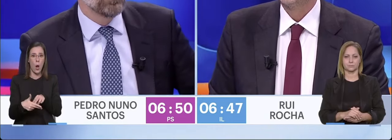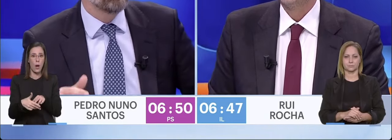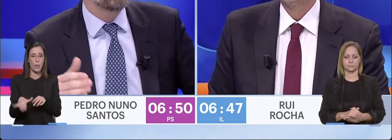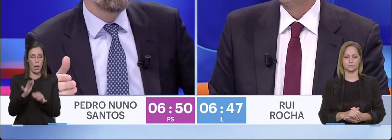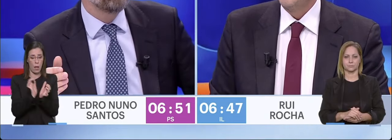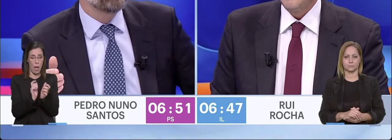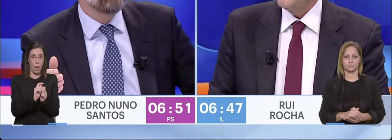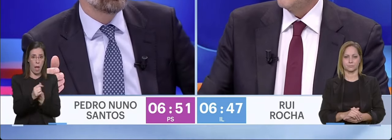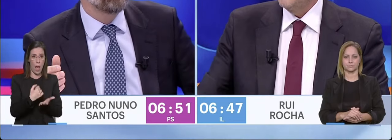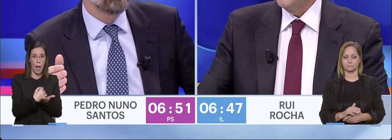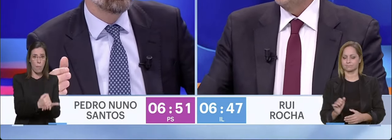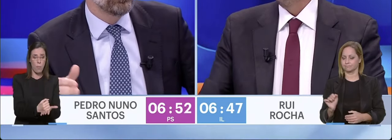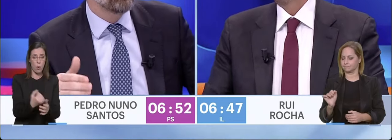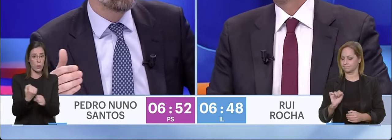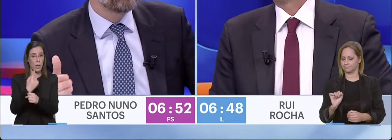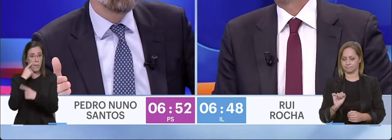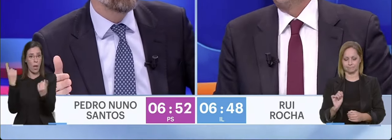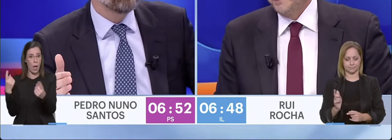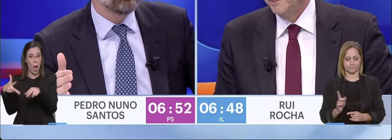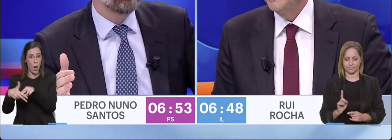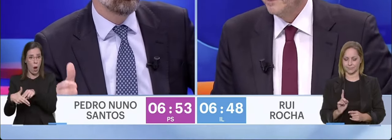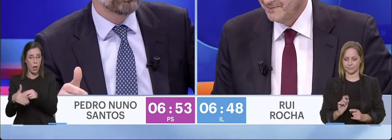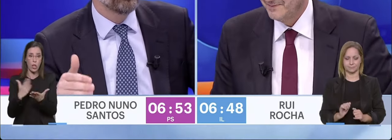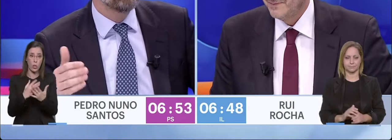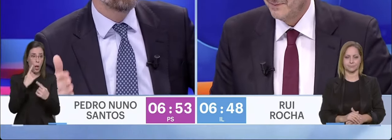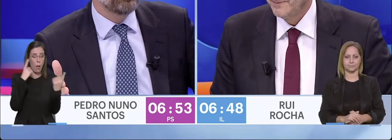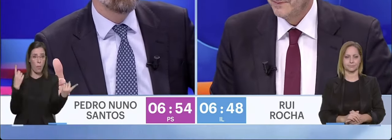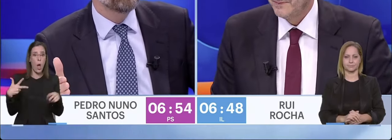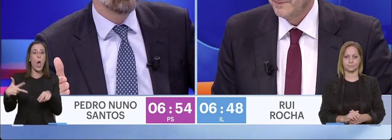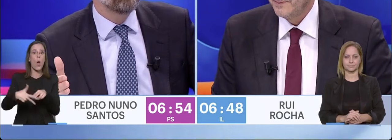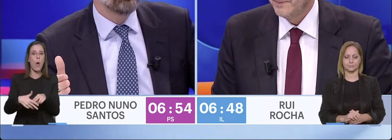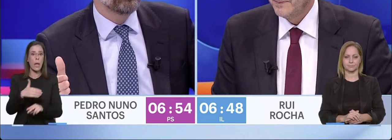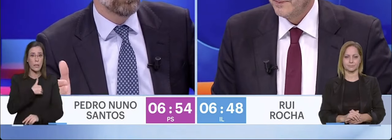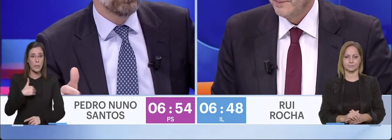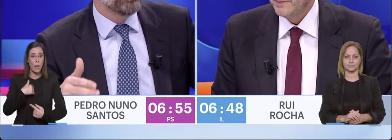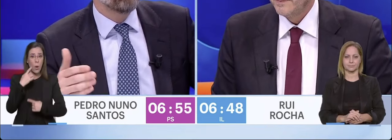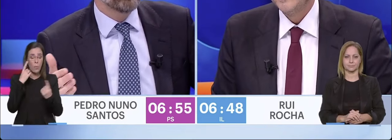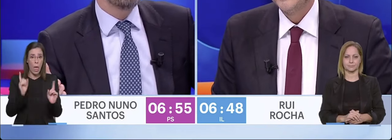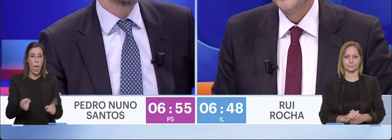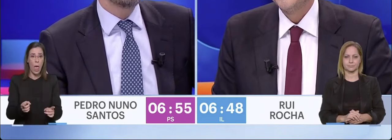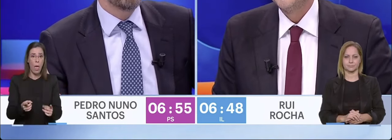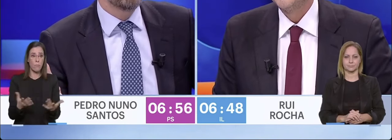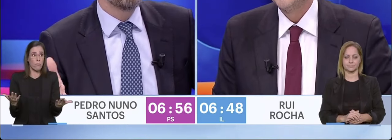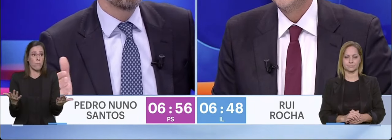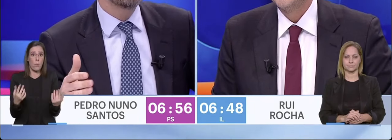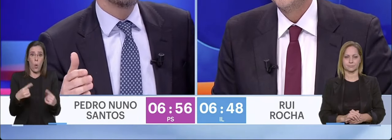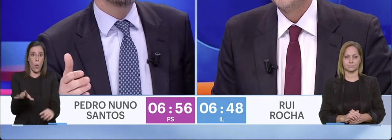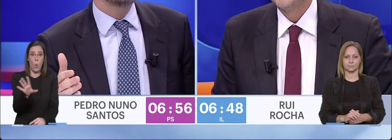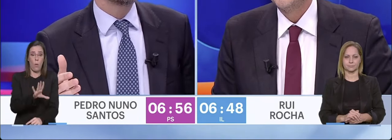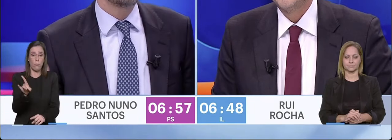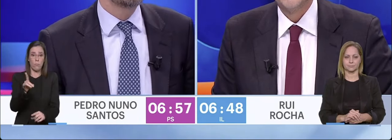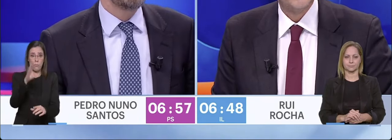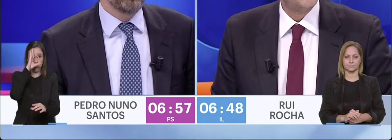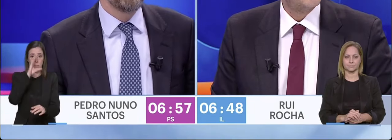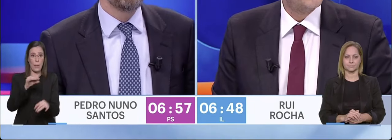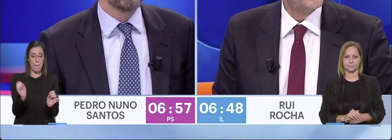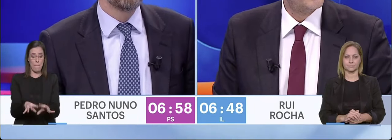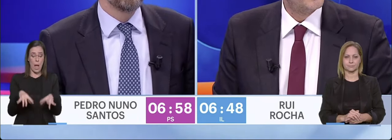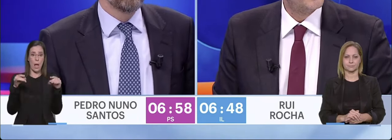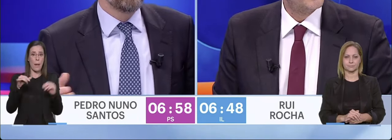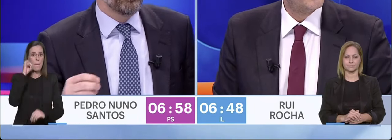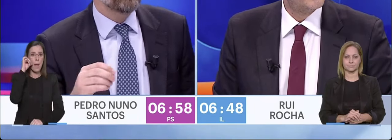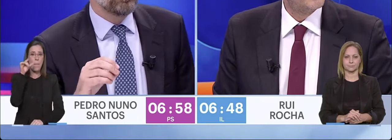social cortando nos serviços públicos cortando na escola pública cortando na saúde pública porque é a única maneira porque os senhores não fazem magia